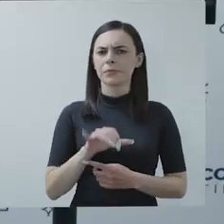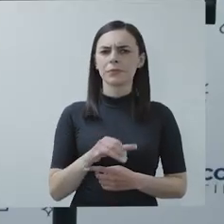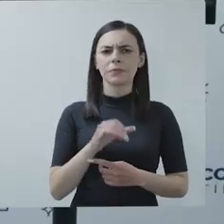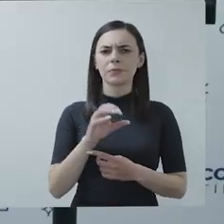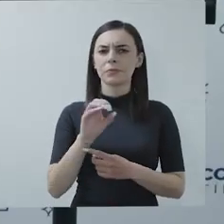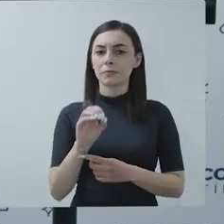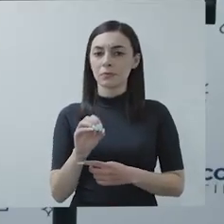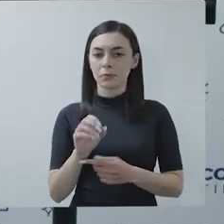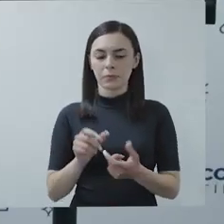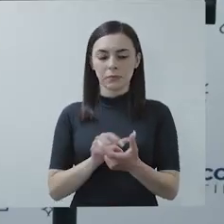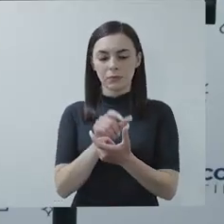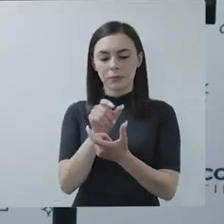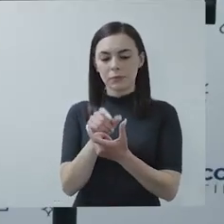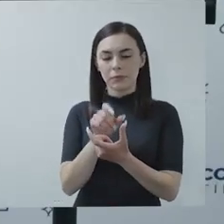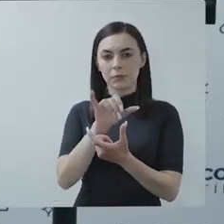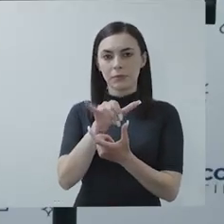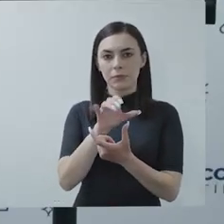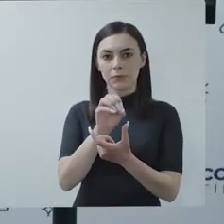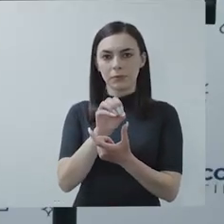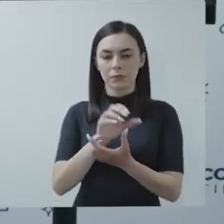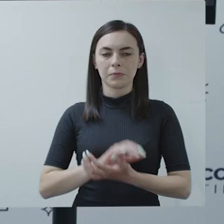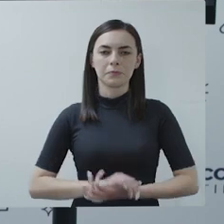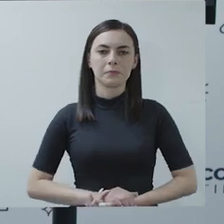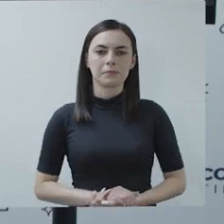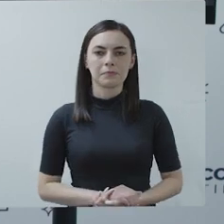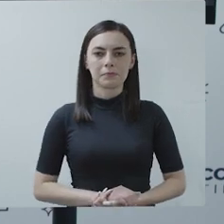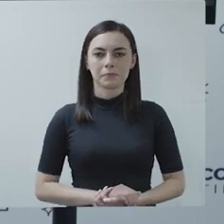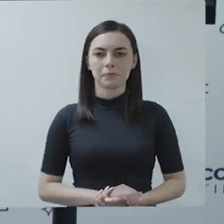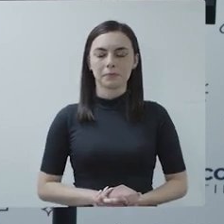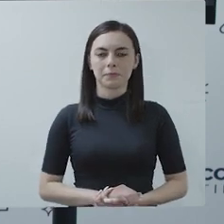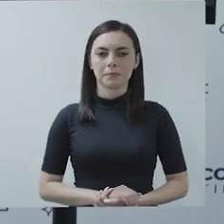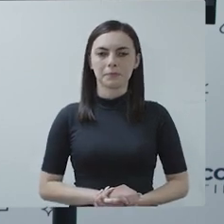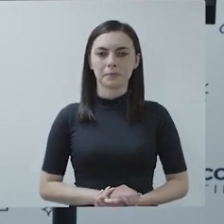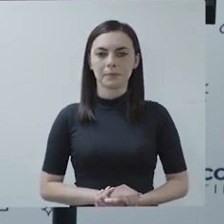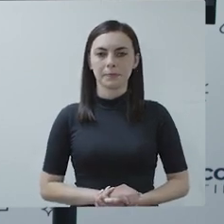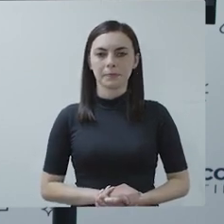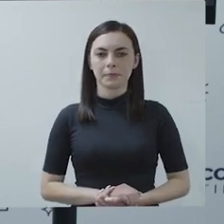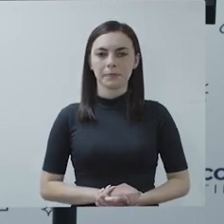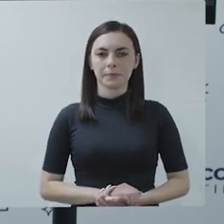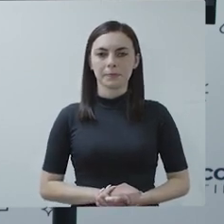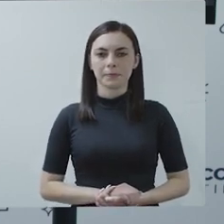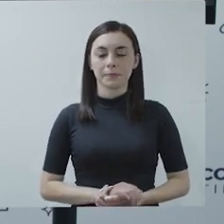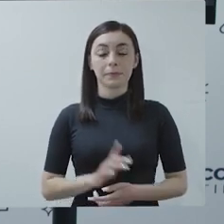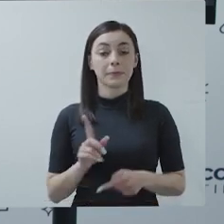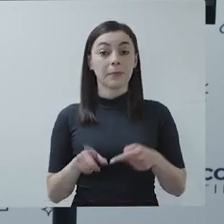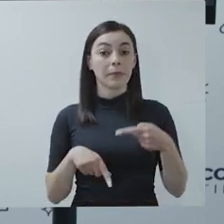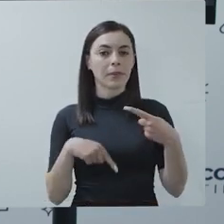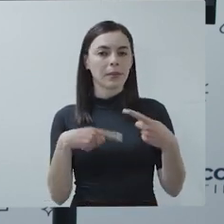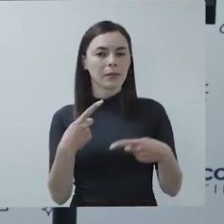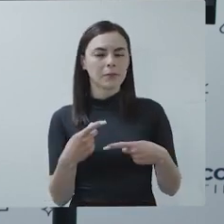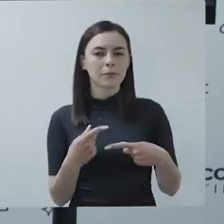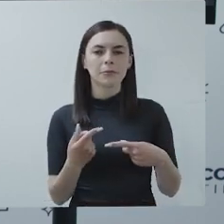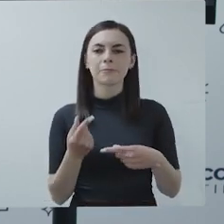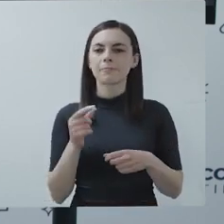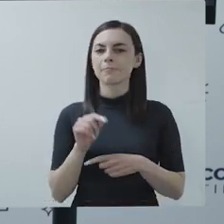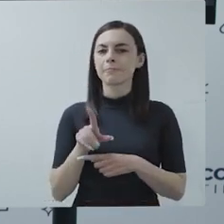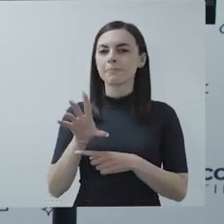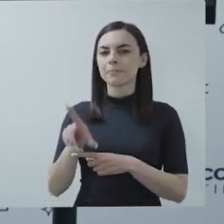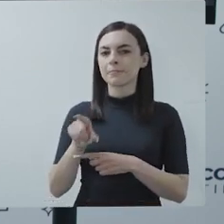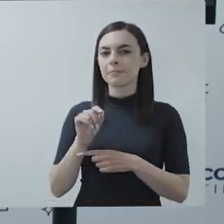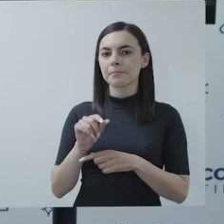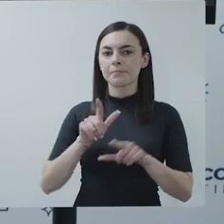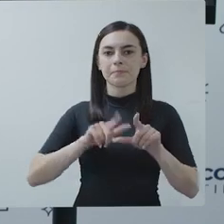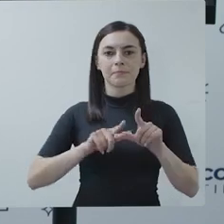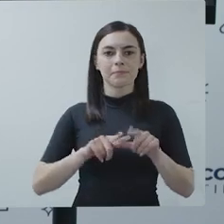vai fazer Jô. E daí eu quero que vocês peguem a letra